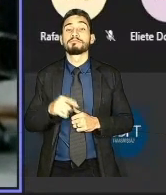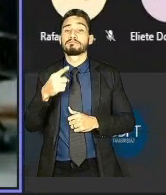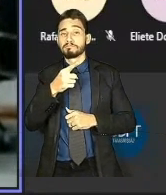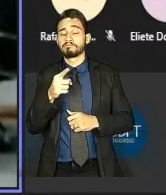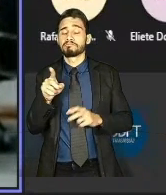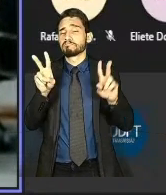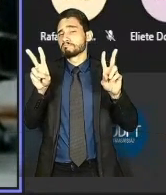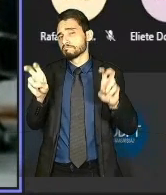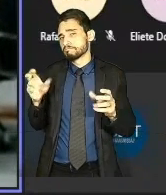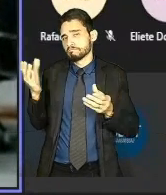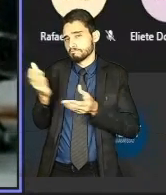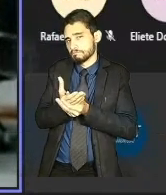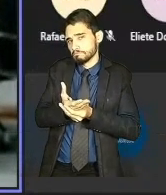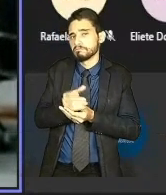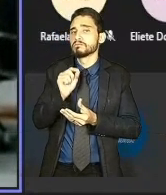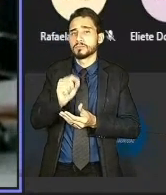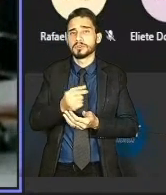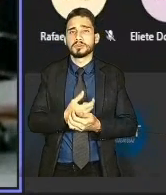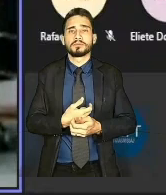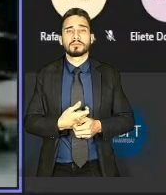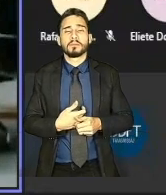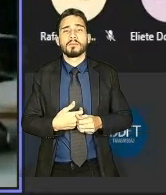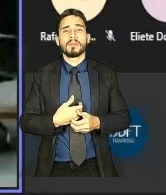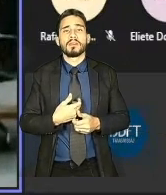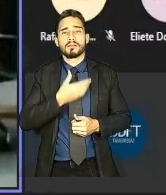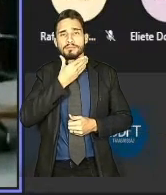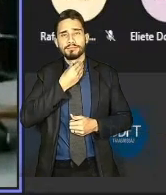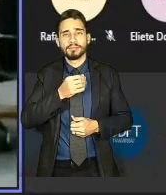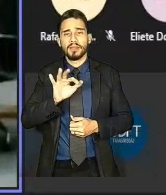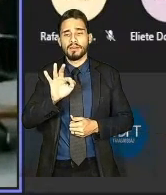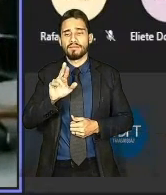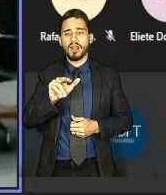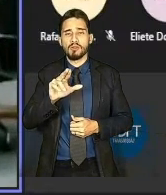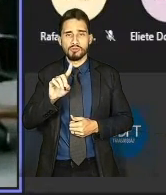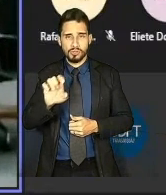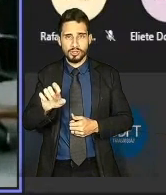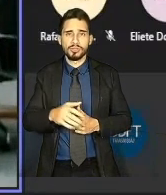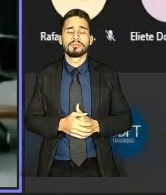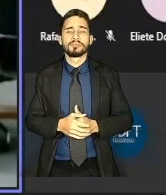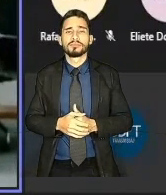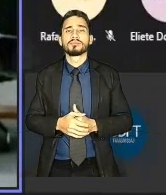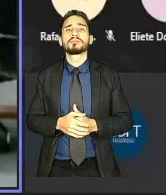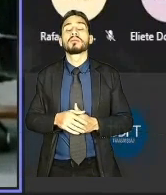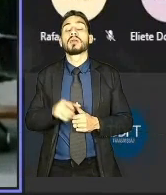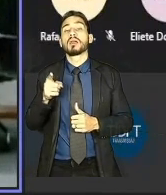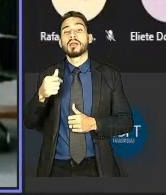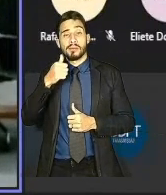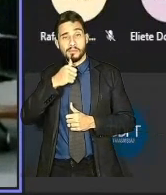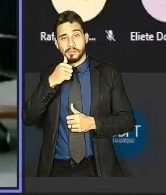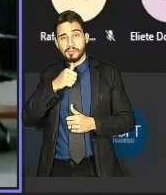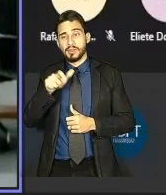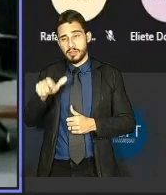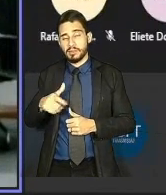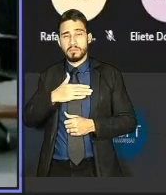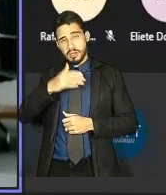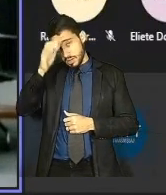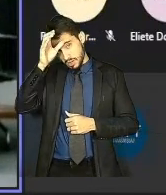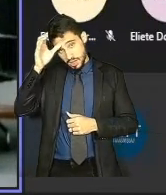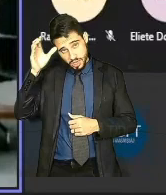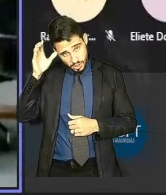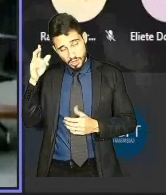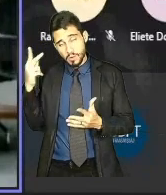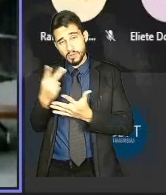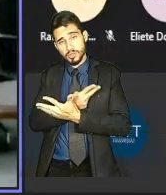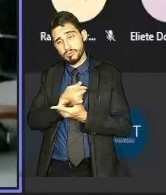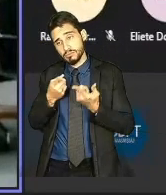matéria aqui trata-se exatamente de uma questão de fraude a qual a minha cliente, uma fraude bancária, a qual a minha cliente